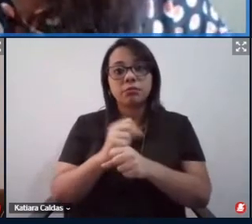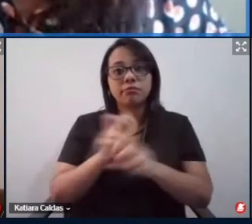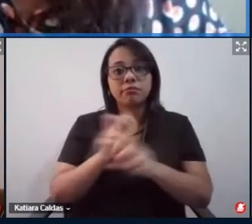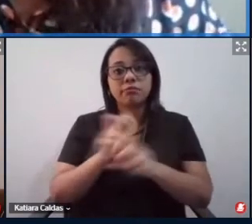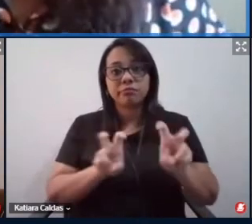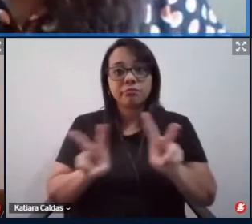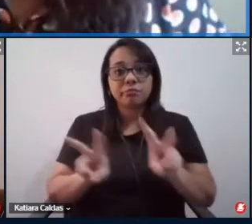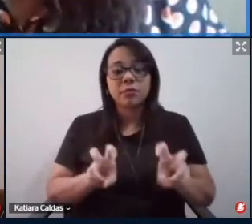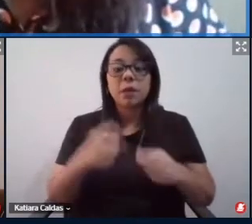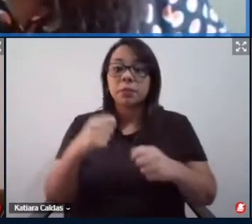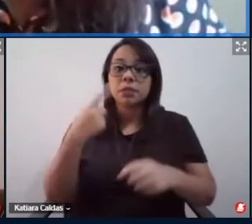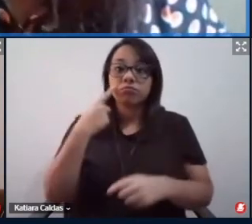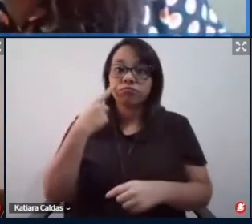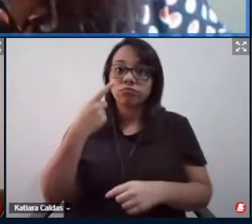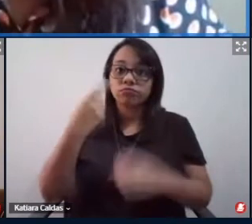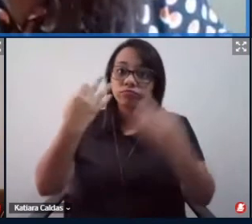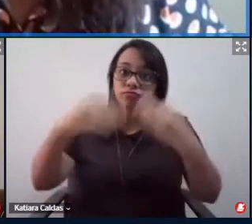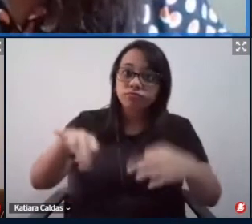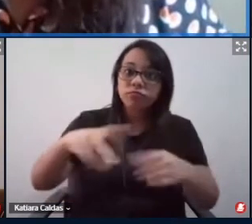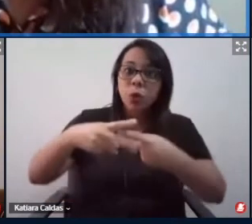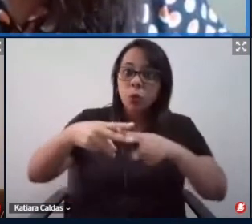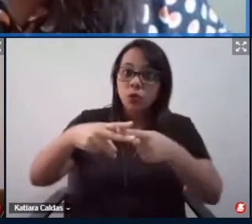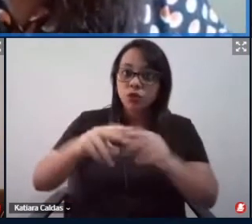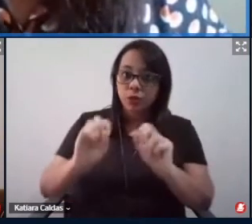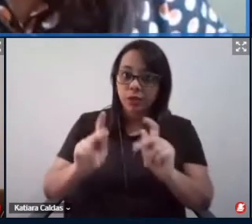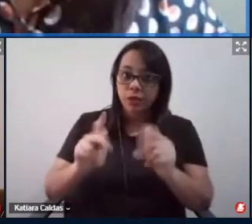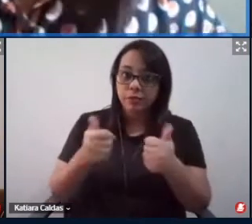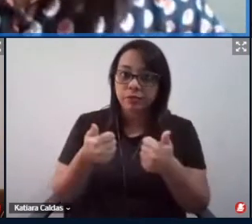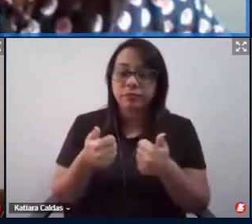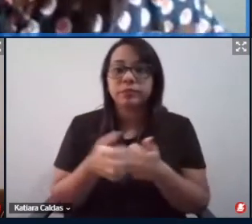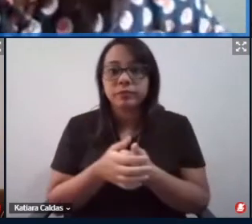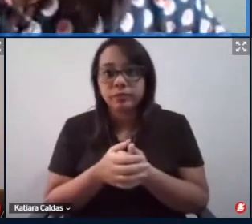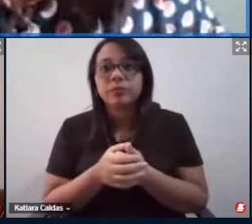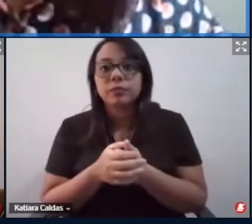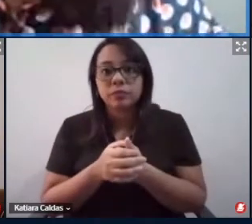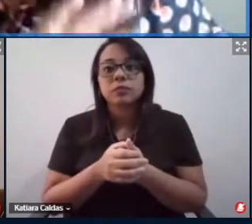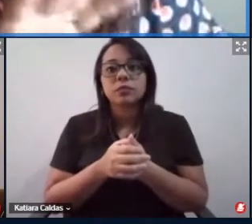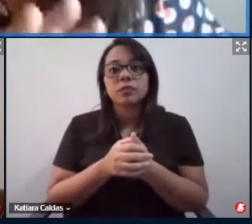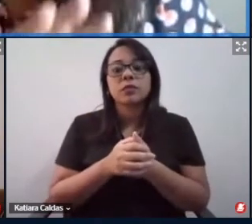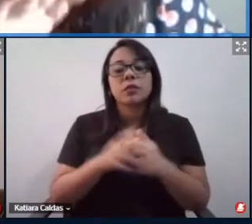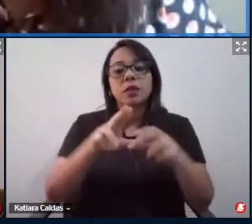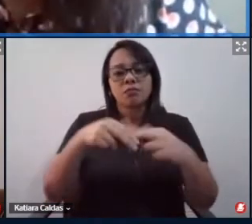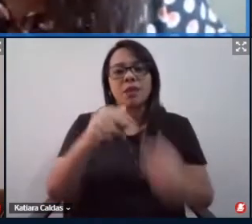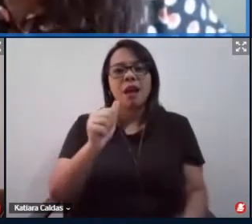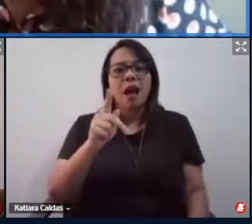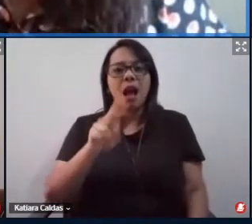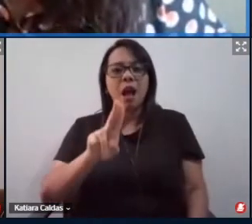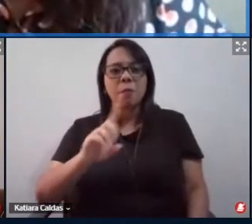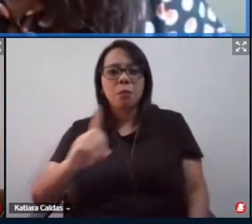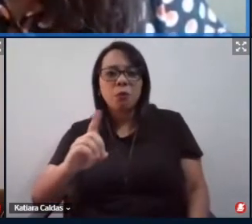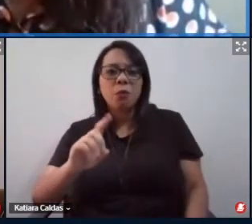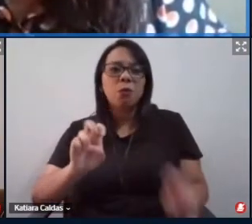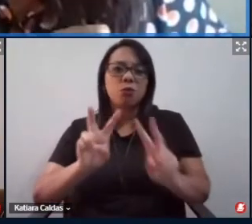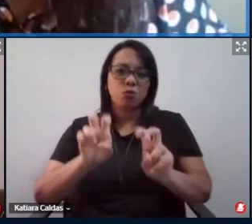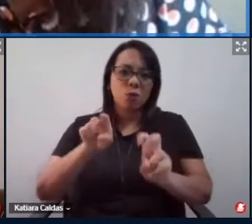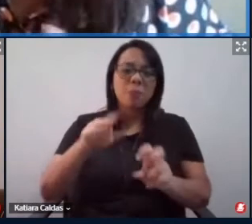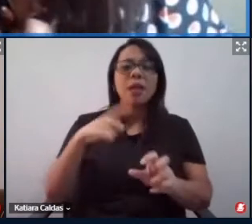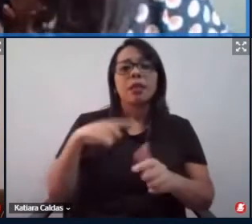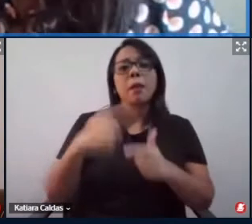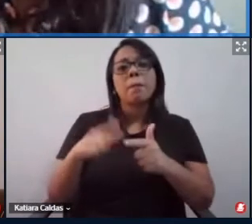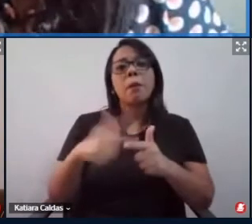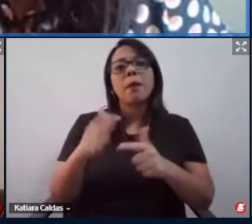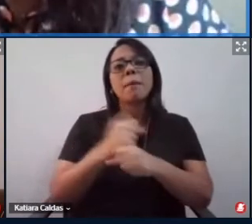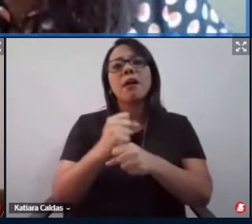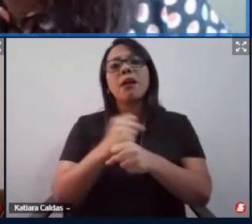tens que verificar para corrigir, tá? Então, em relação a APO dessas coisas, é isso. Tem um problema de data ali,